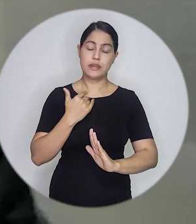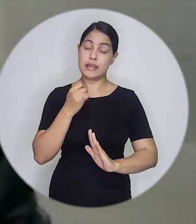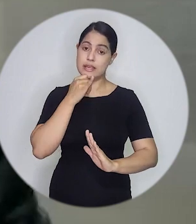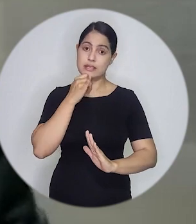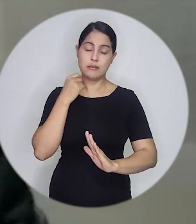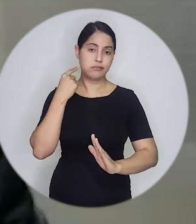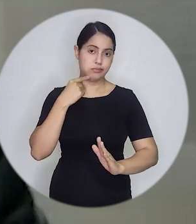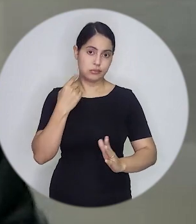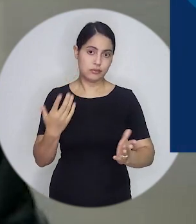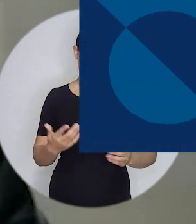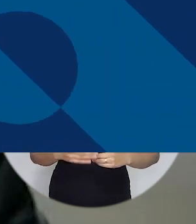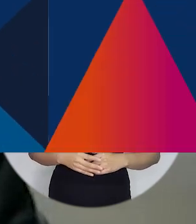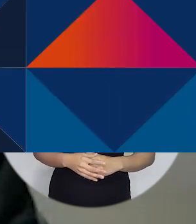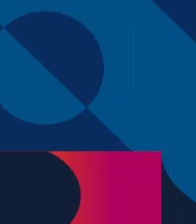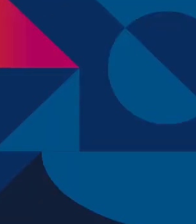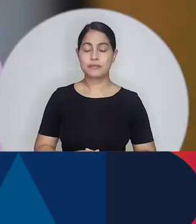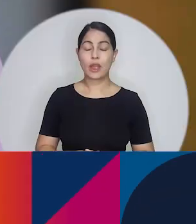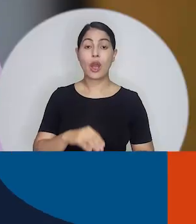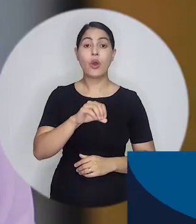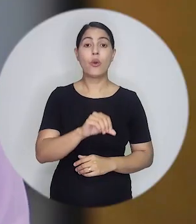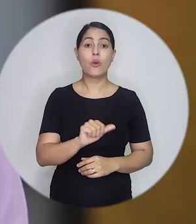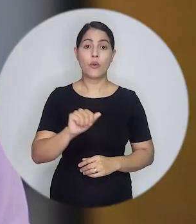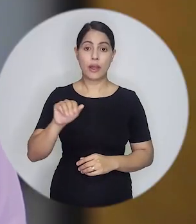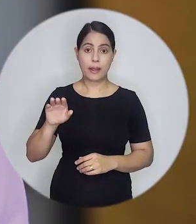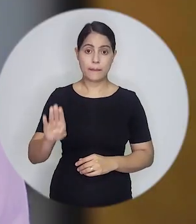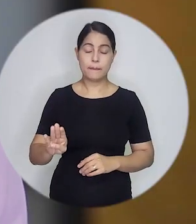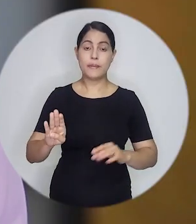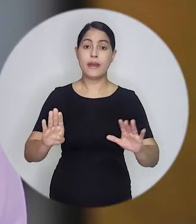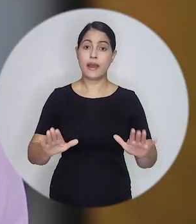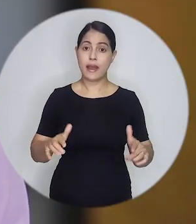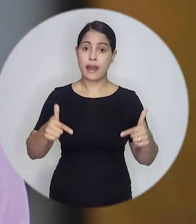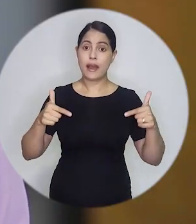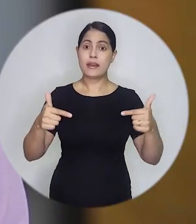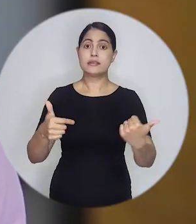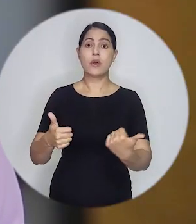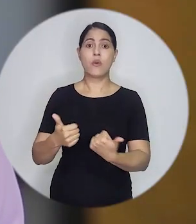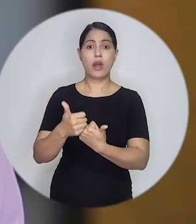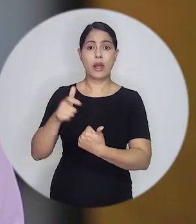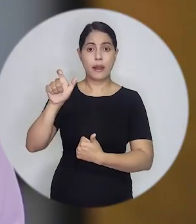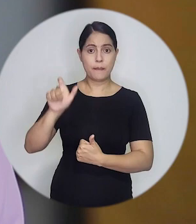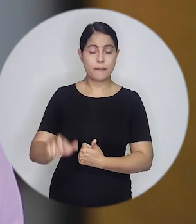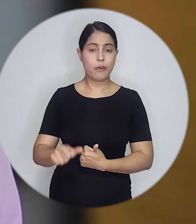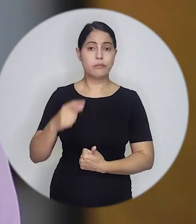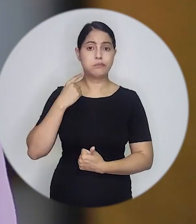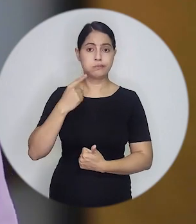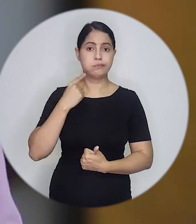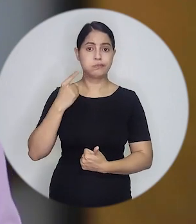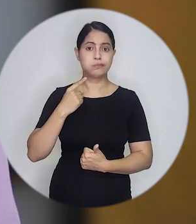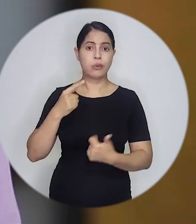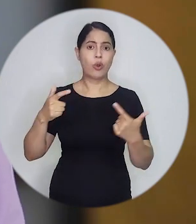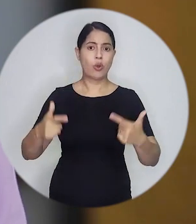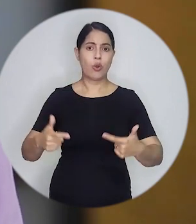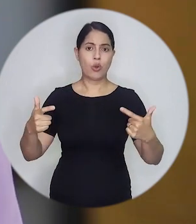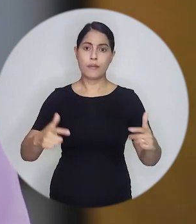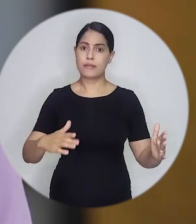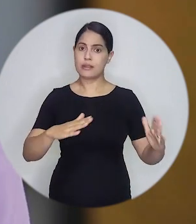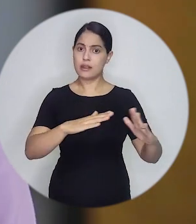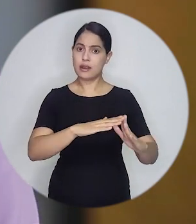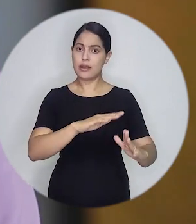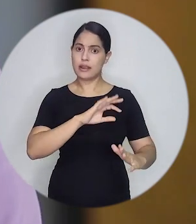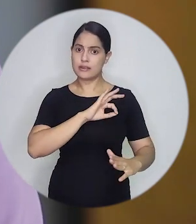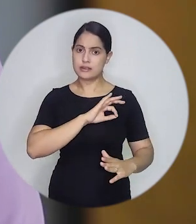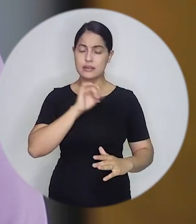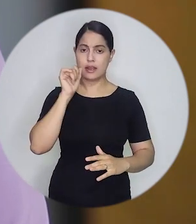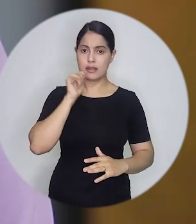nesse caso, as sociedades de advogados. Já a Ordem dos Advogados do Brasil realizou um ato de desagravo em Curitiba, em frente